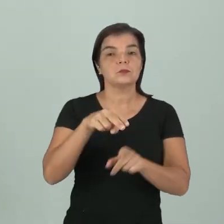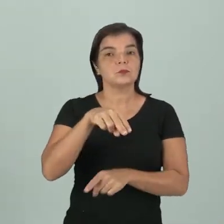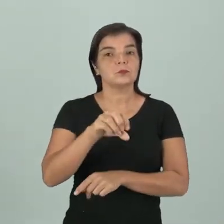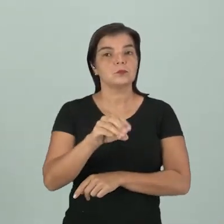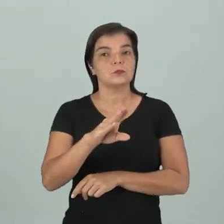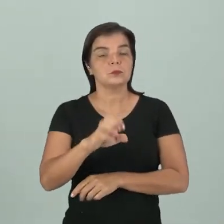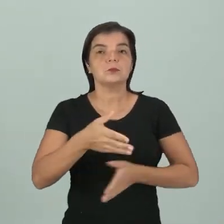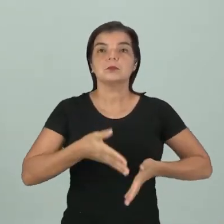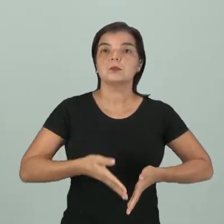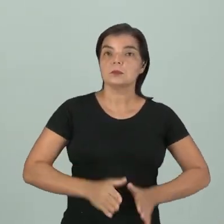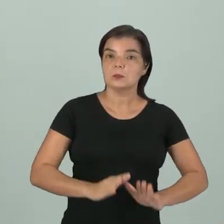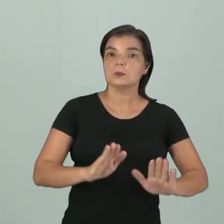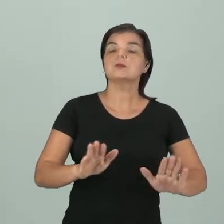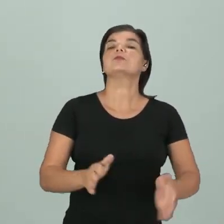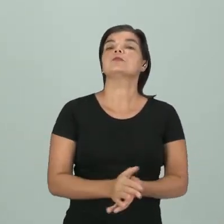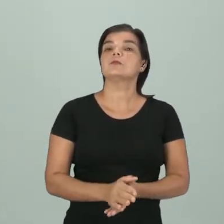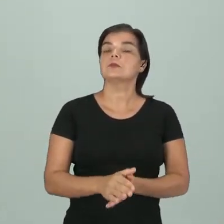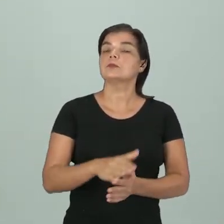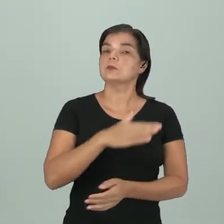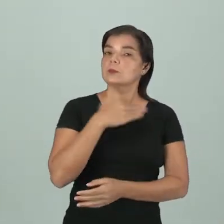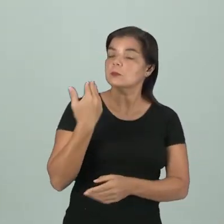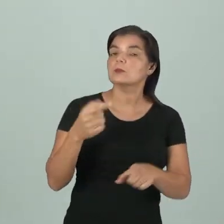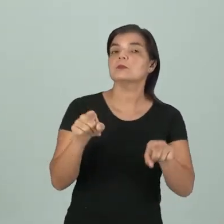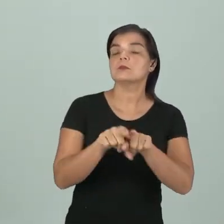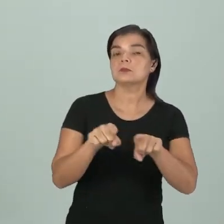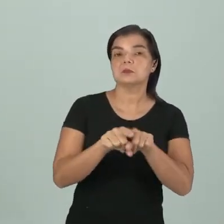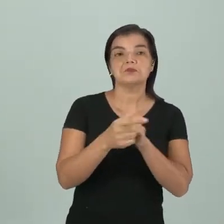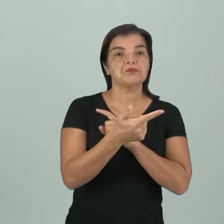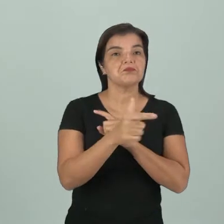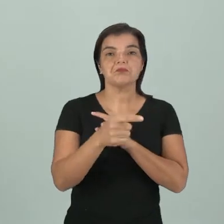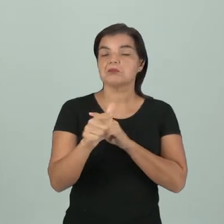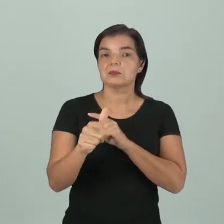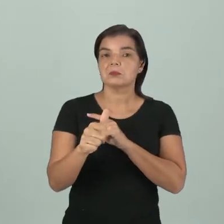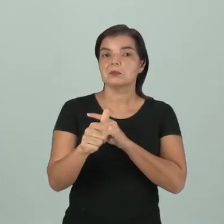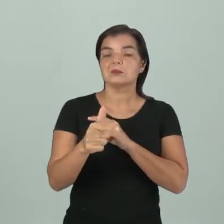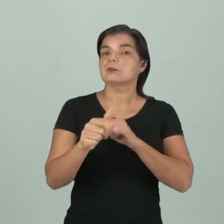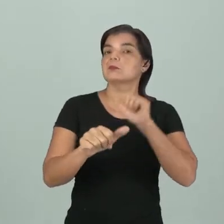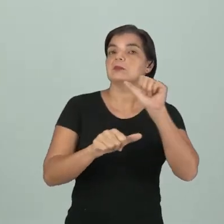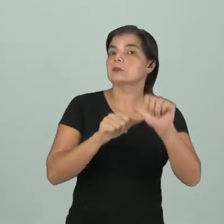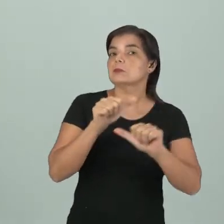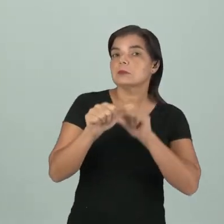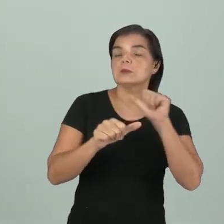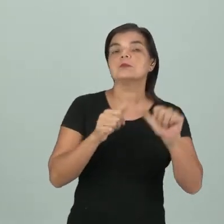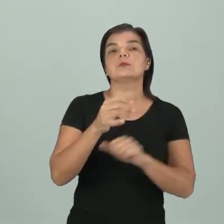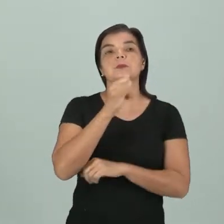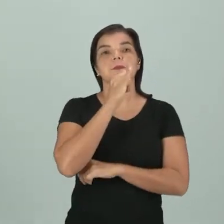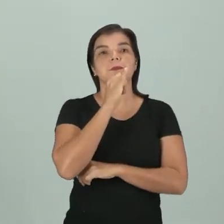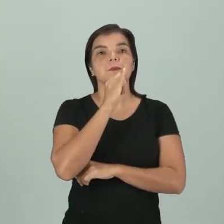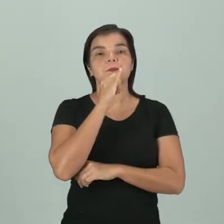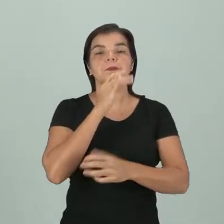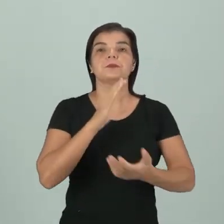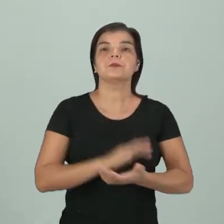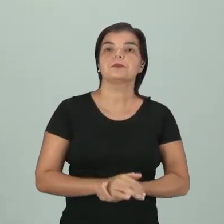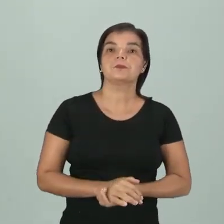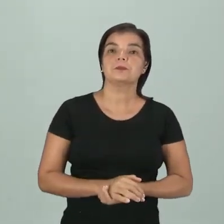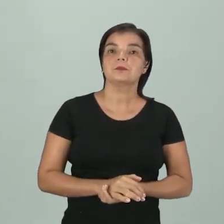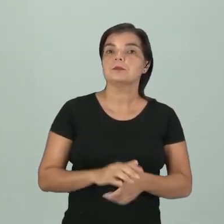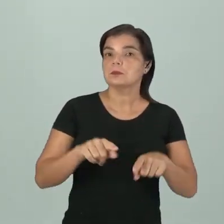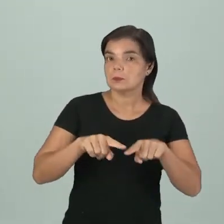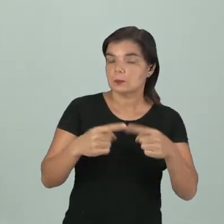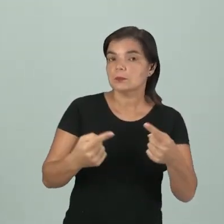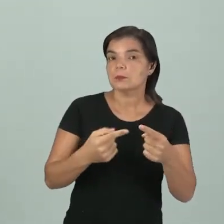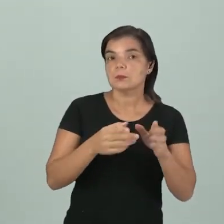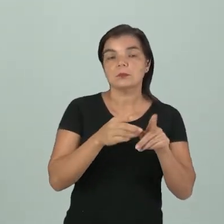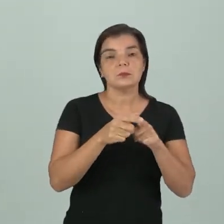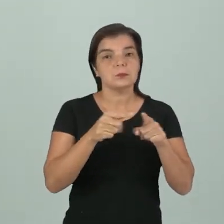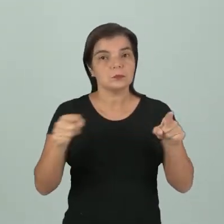que um nobre nascia e morria nobre. Então não tinha muito essa mobilidade de, por exemplo, isso falando